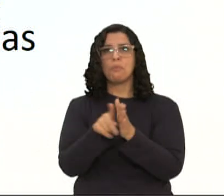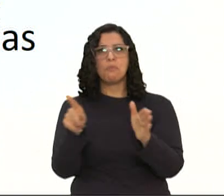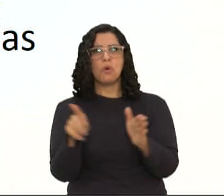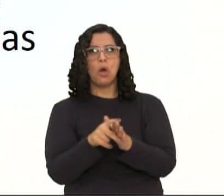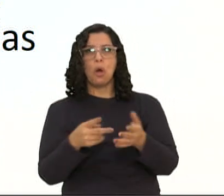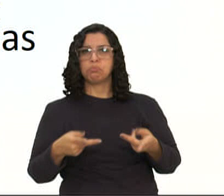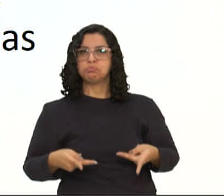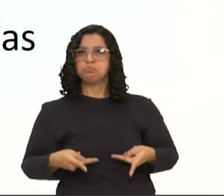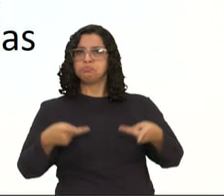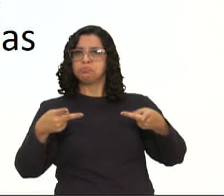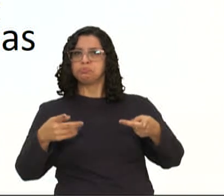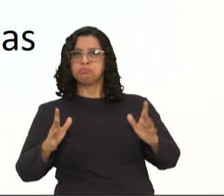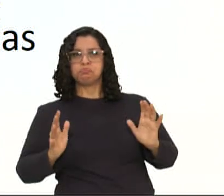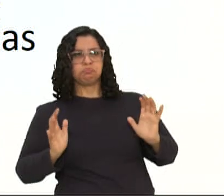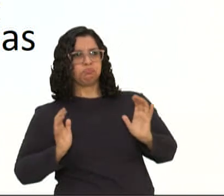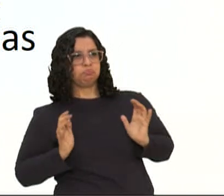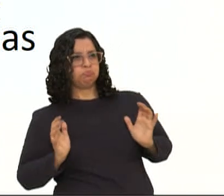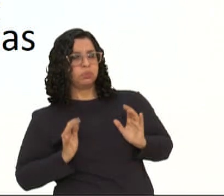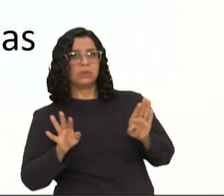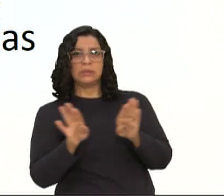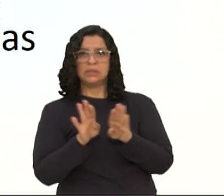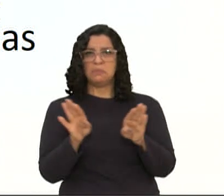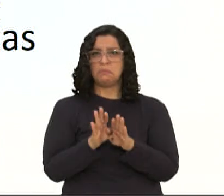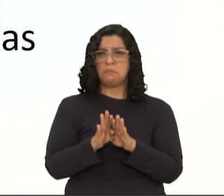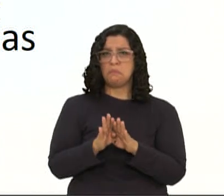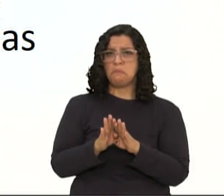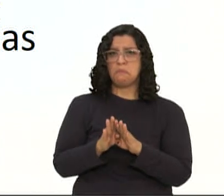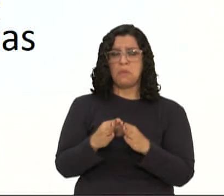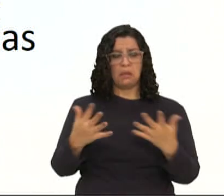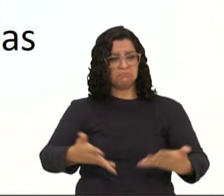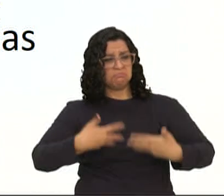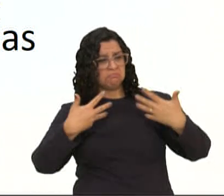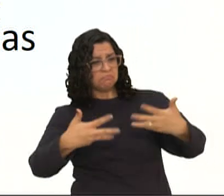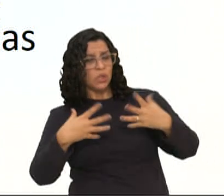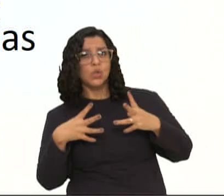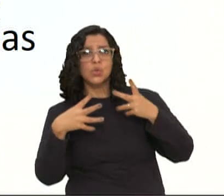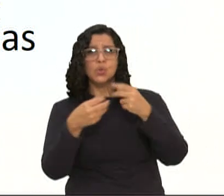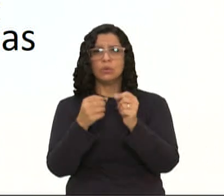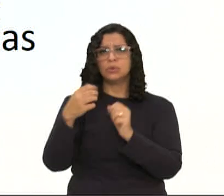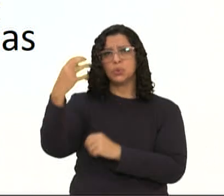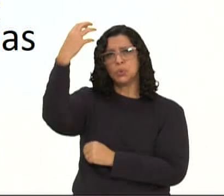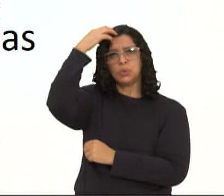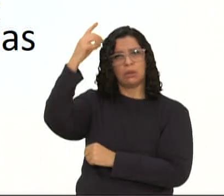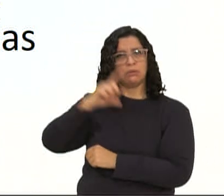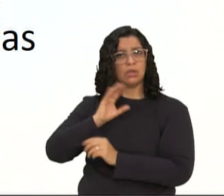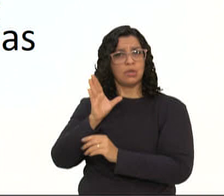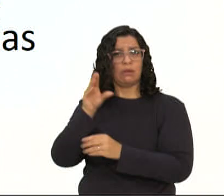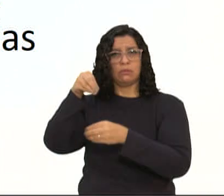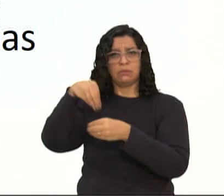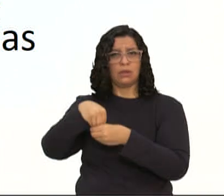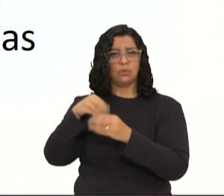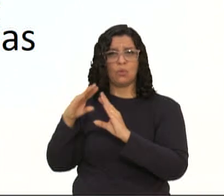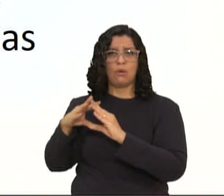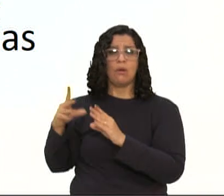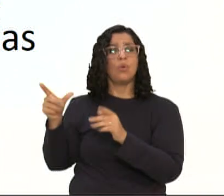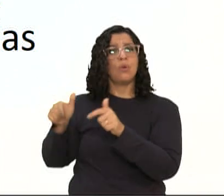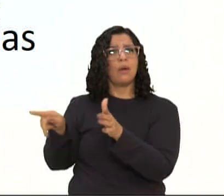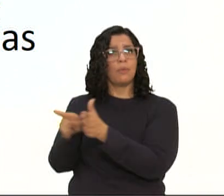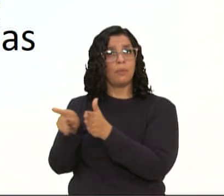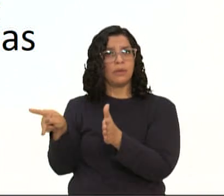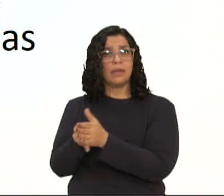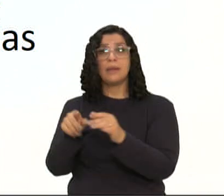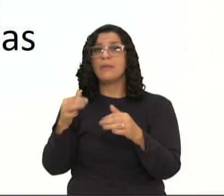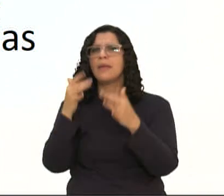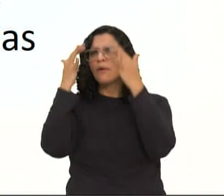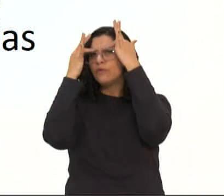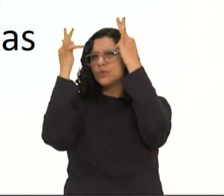ostentação, os luxos, as benesses, os privilégios que esses reis e nobres tinham. E ele acreditava que isso ia corromper a ideia